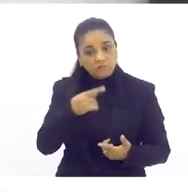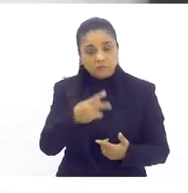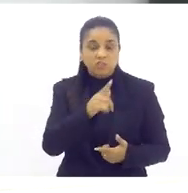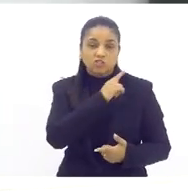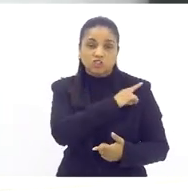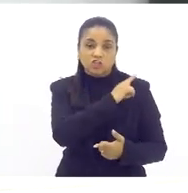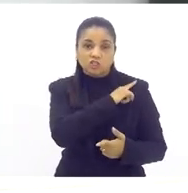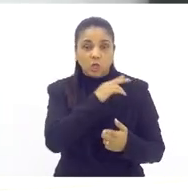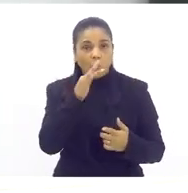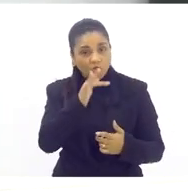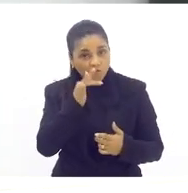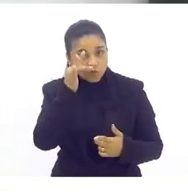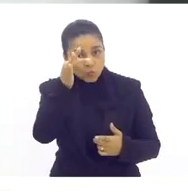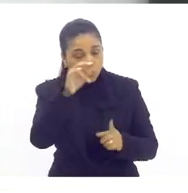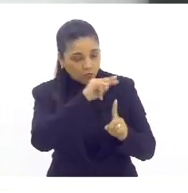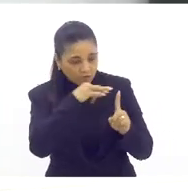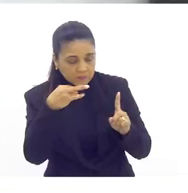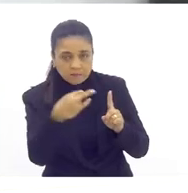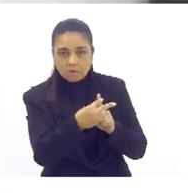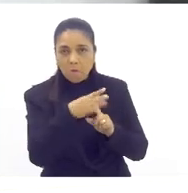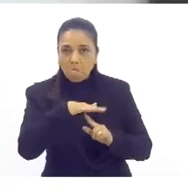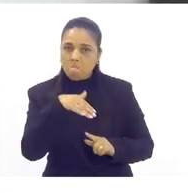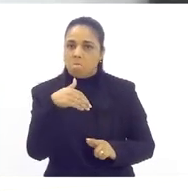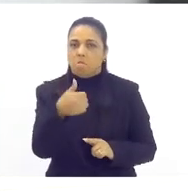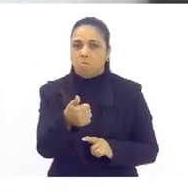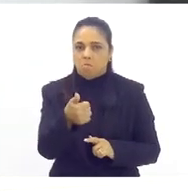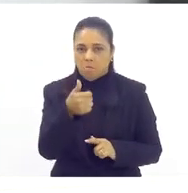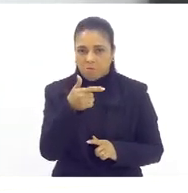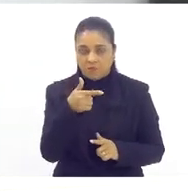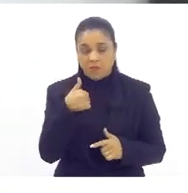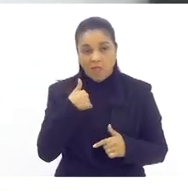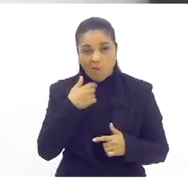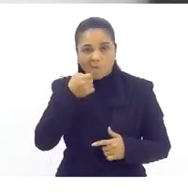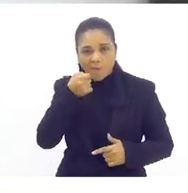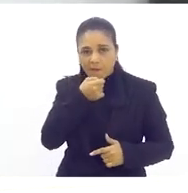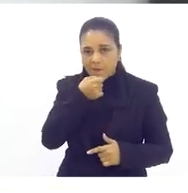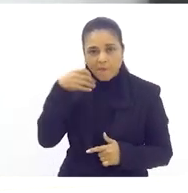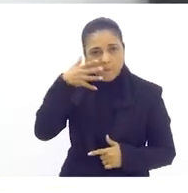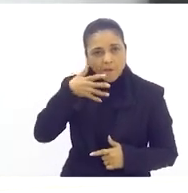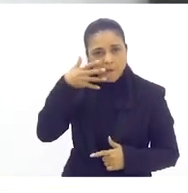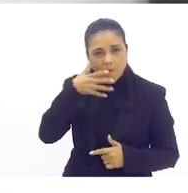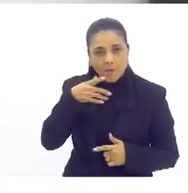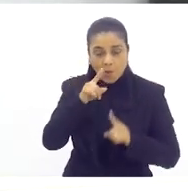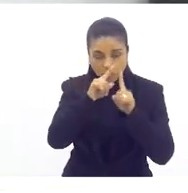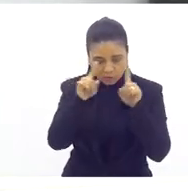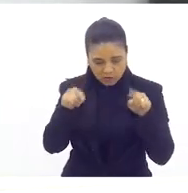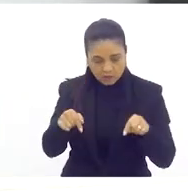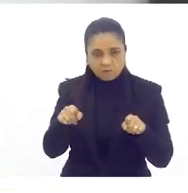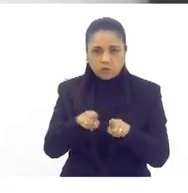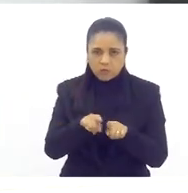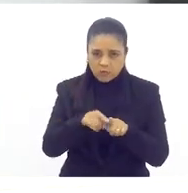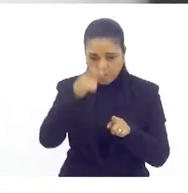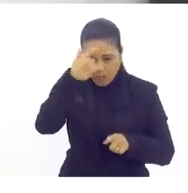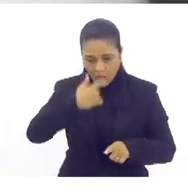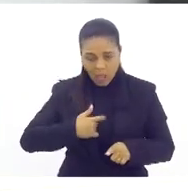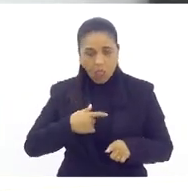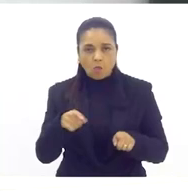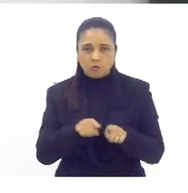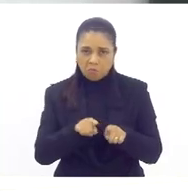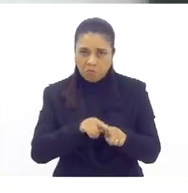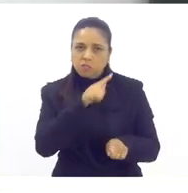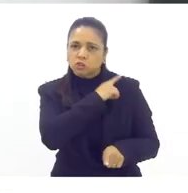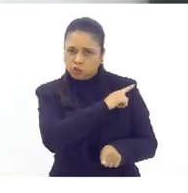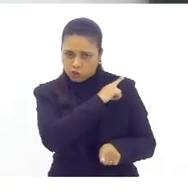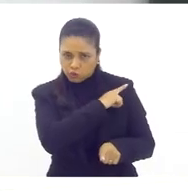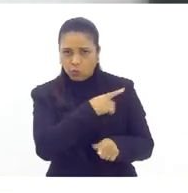Horizonte eu falo né enquanto servidora também além de gestora